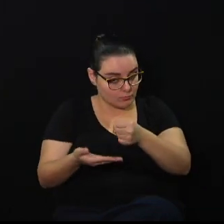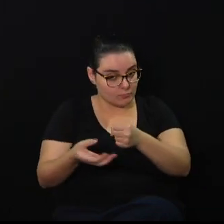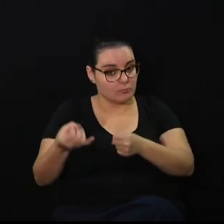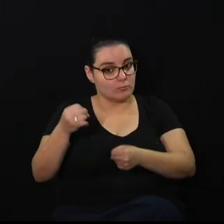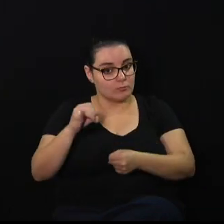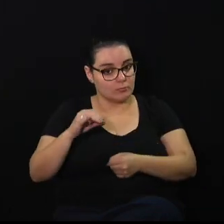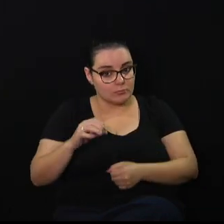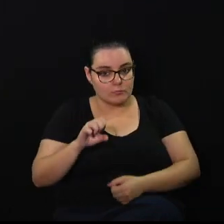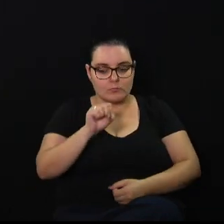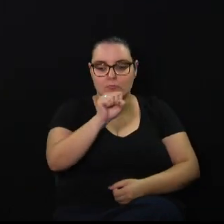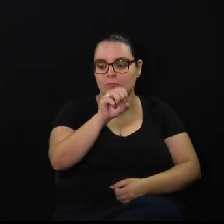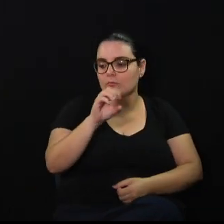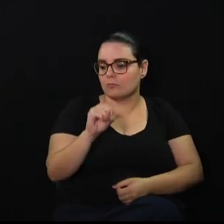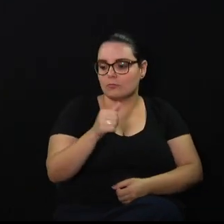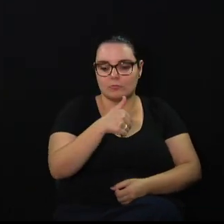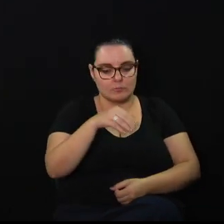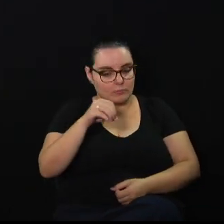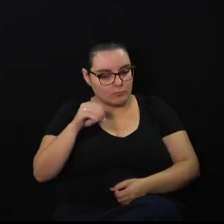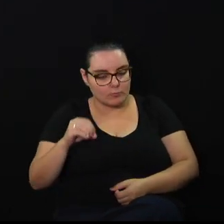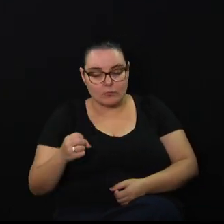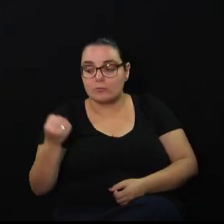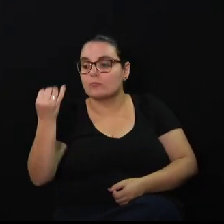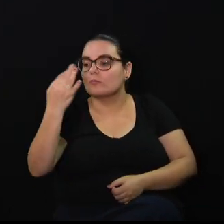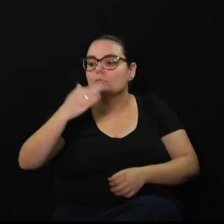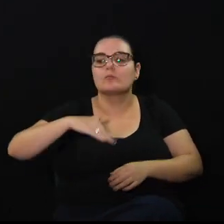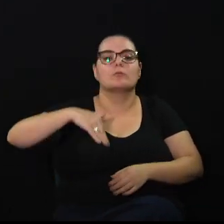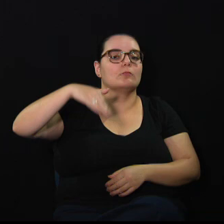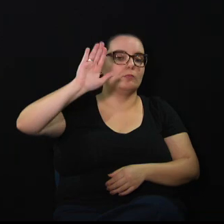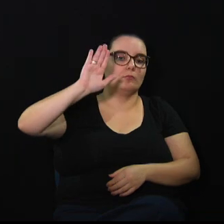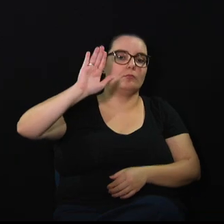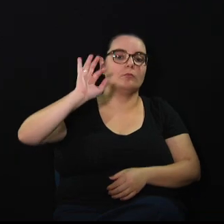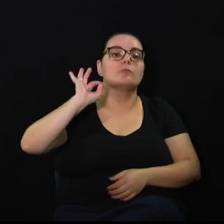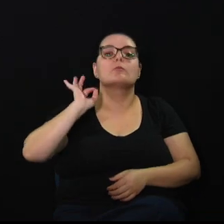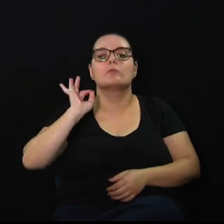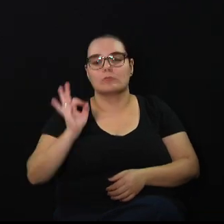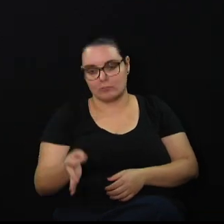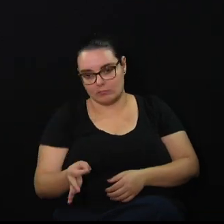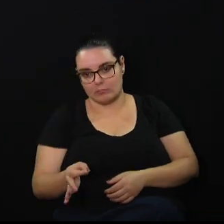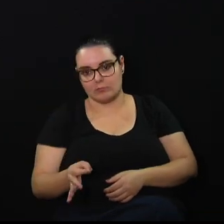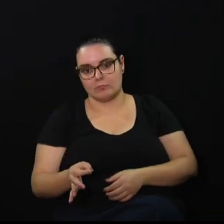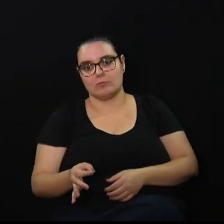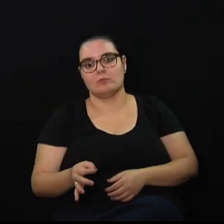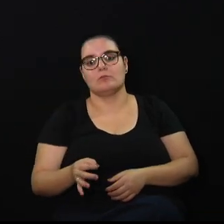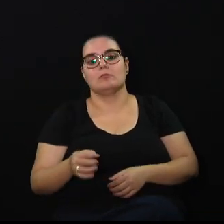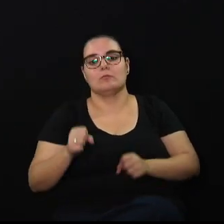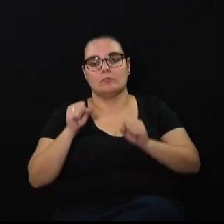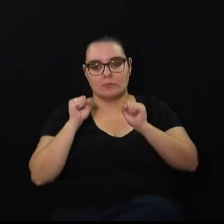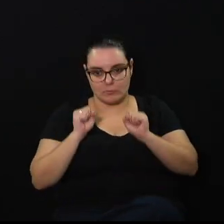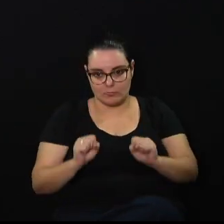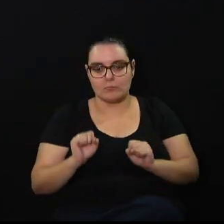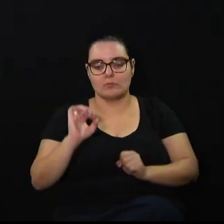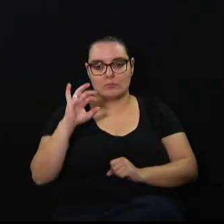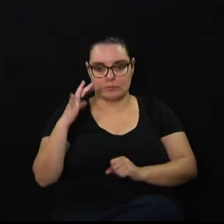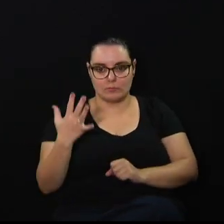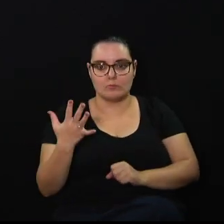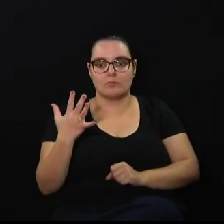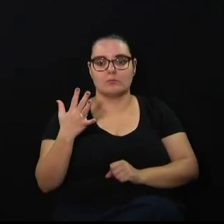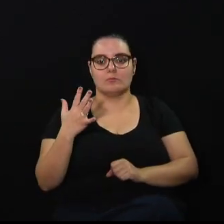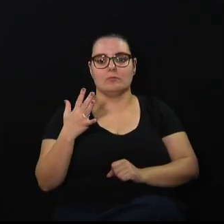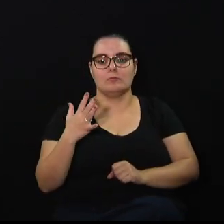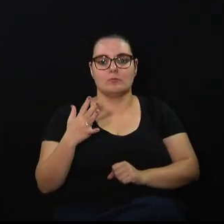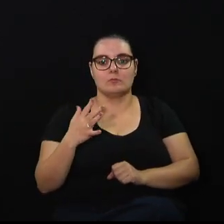serem 80/100 quantas forem o correto é que haja essa cobertura pela quantidade que foi